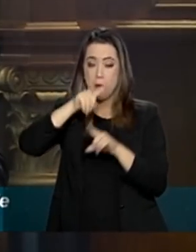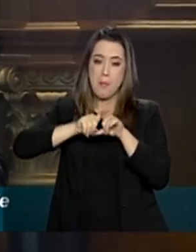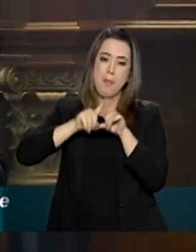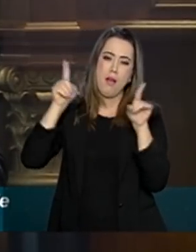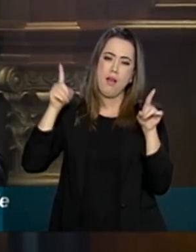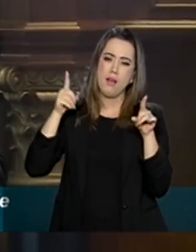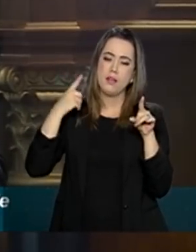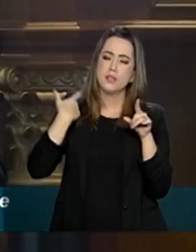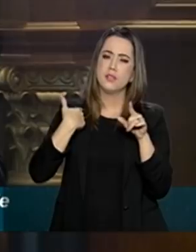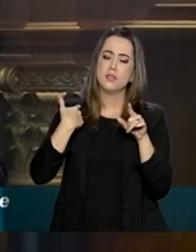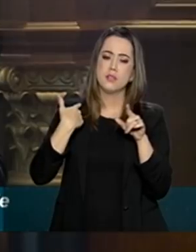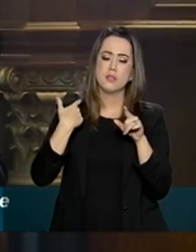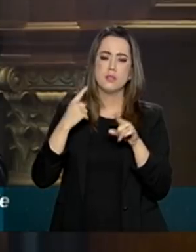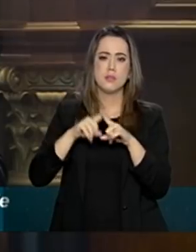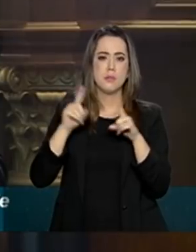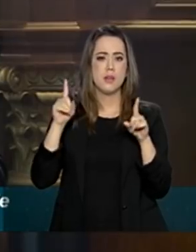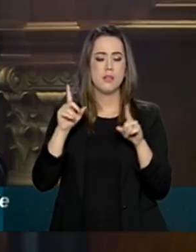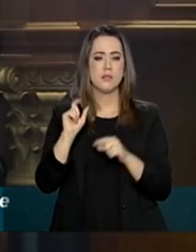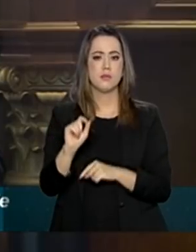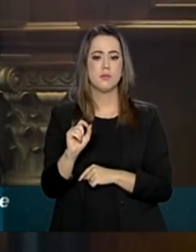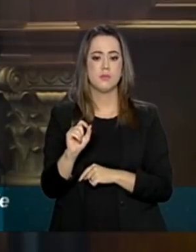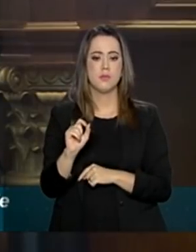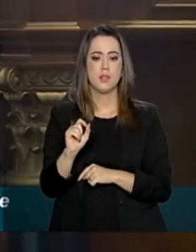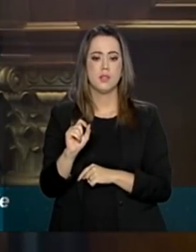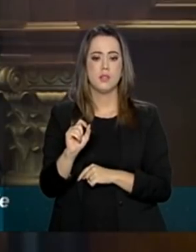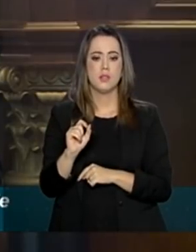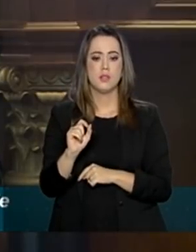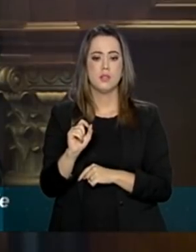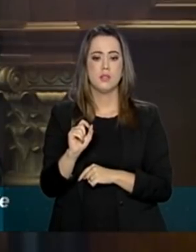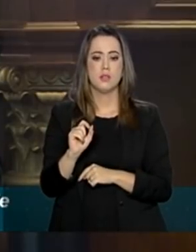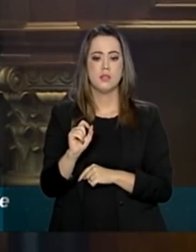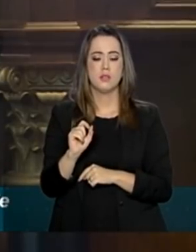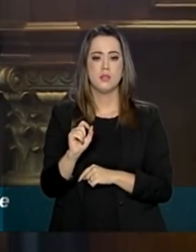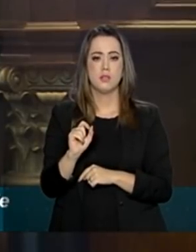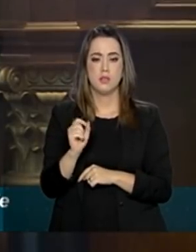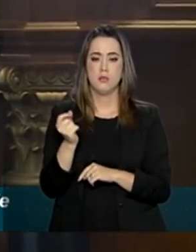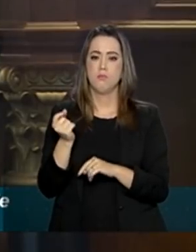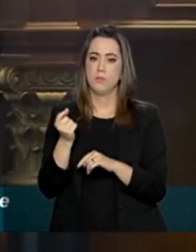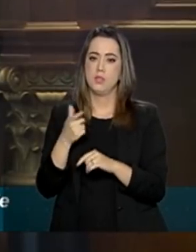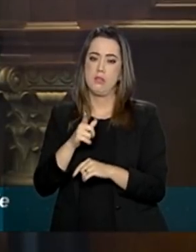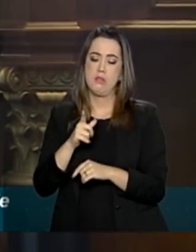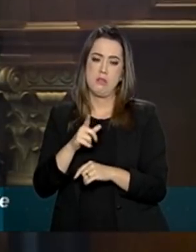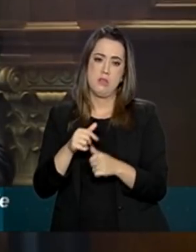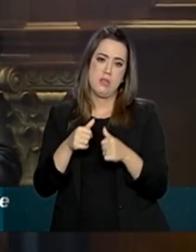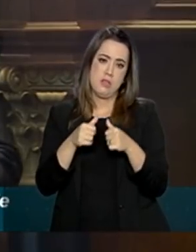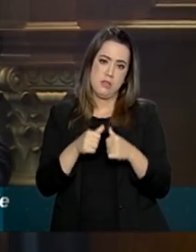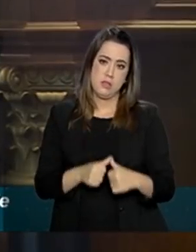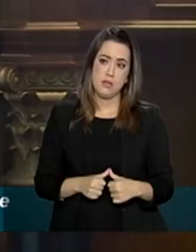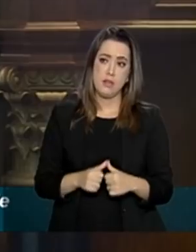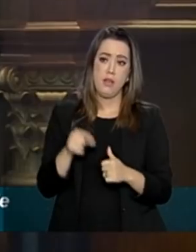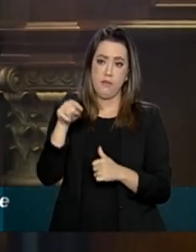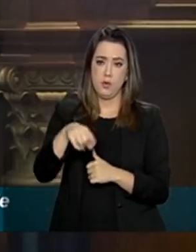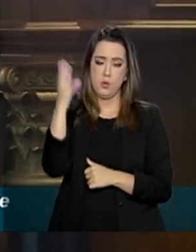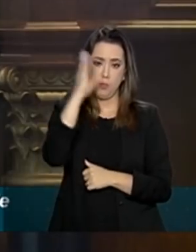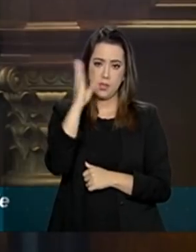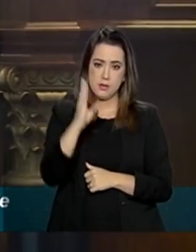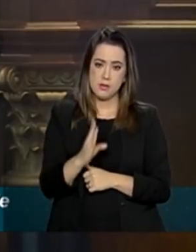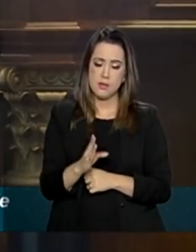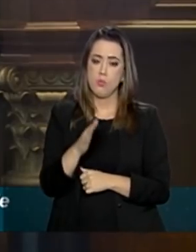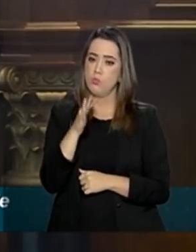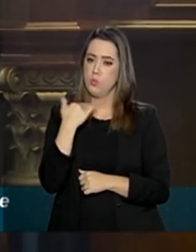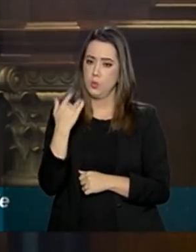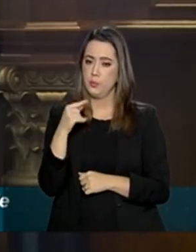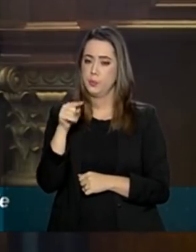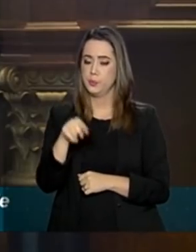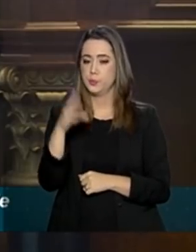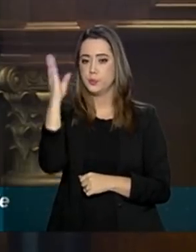sua passagem, escreveu sua história também passando pelo Brasil. E este era o ambiente que se